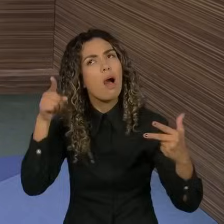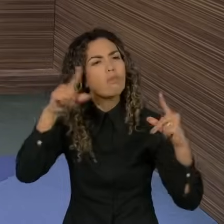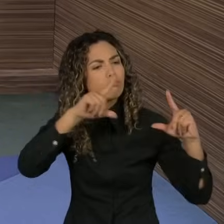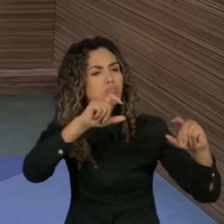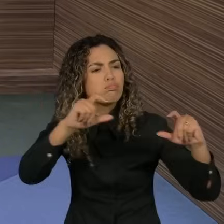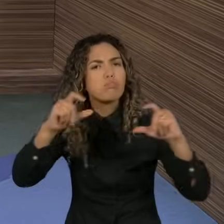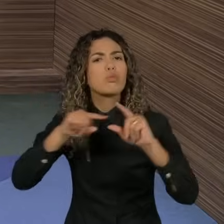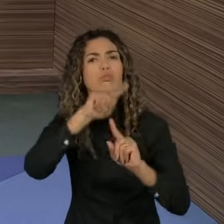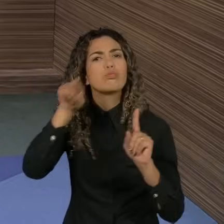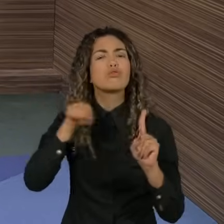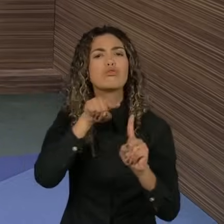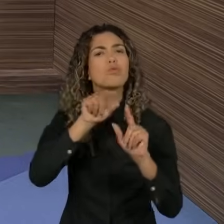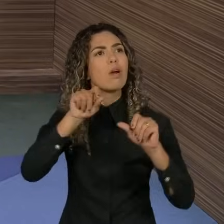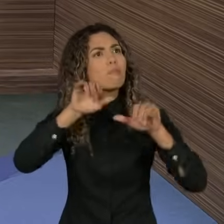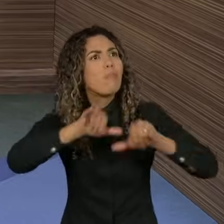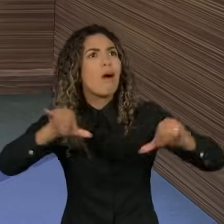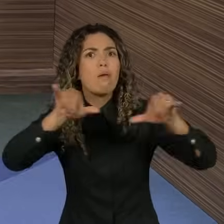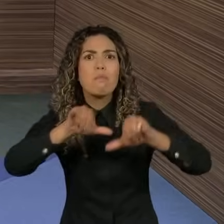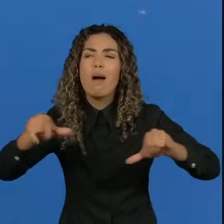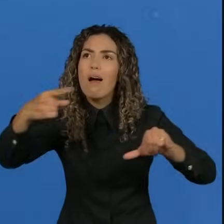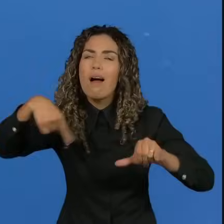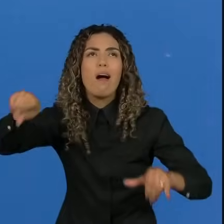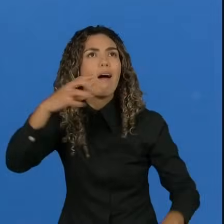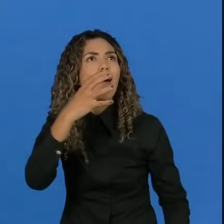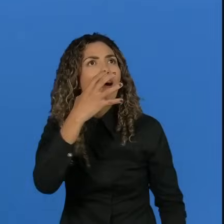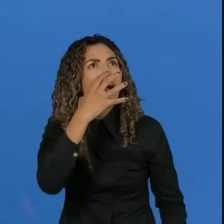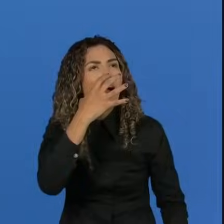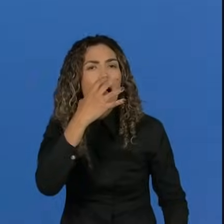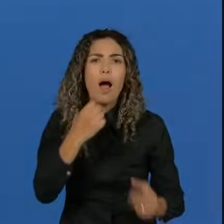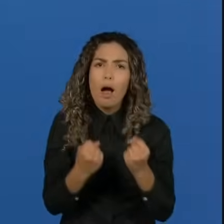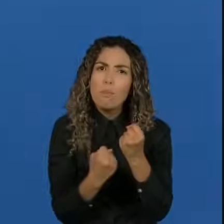à preservação da vida silvestre.